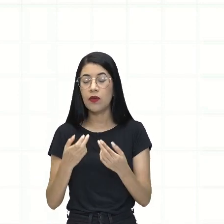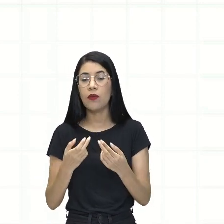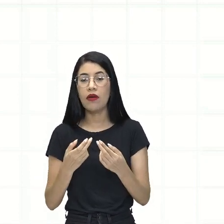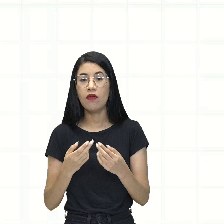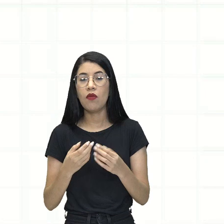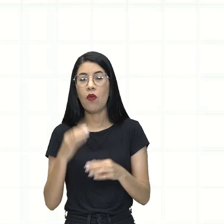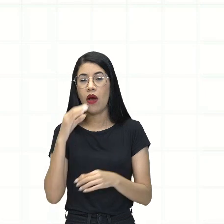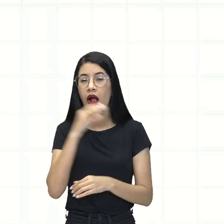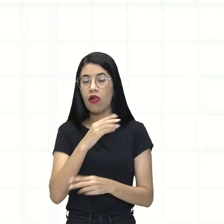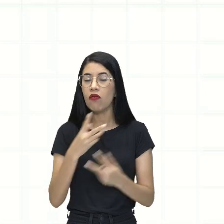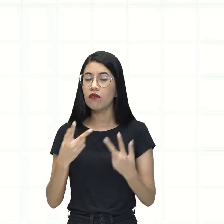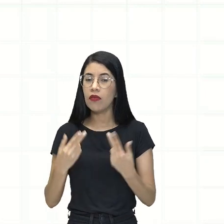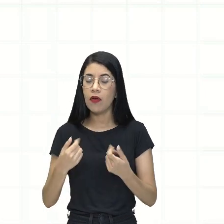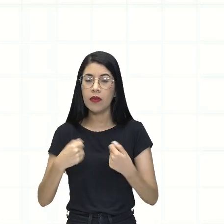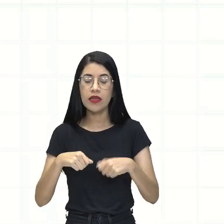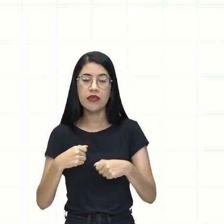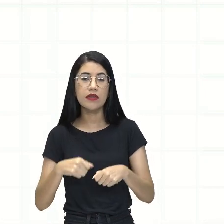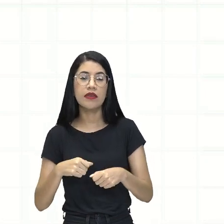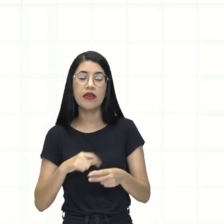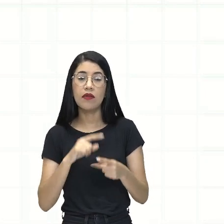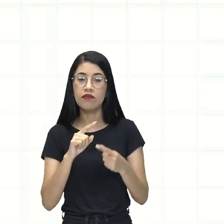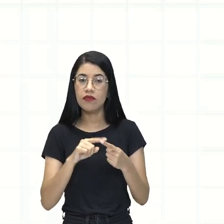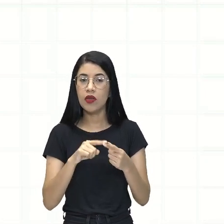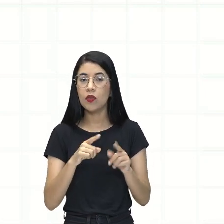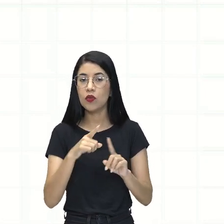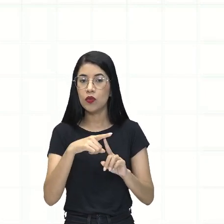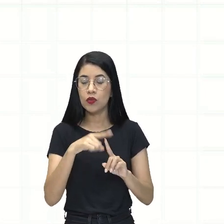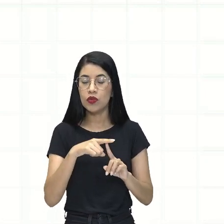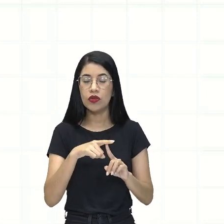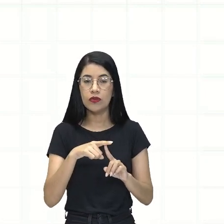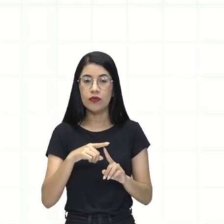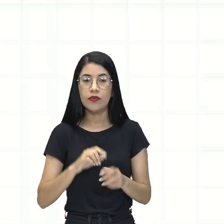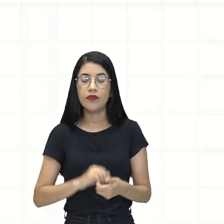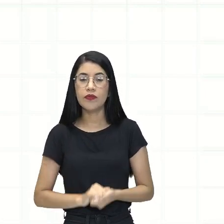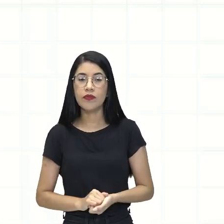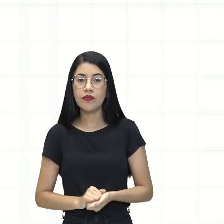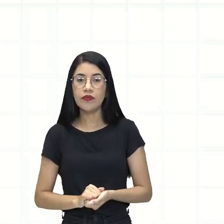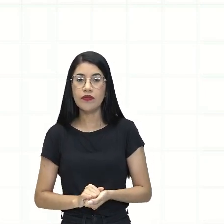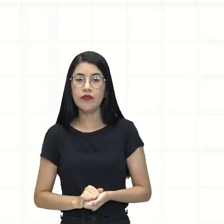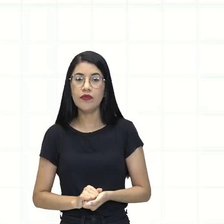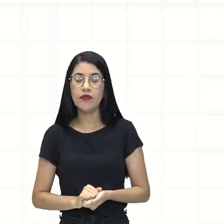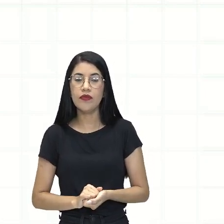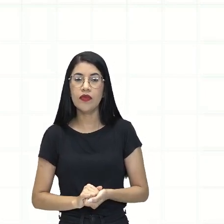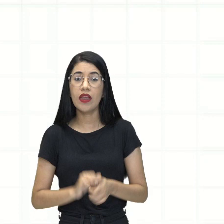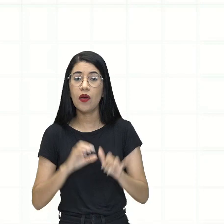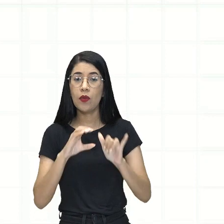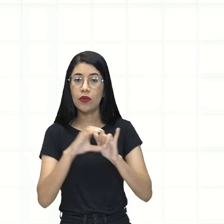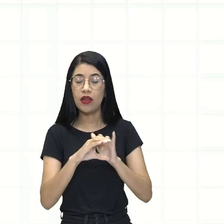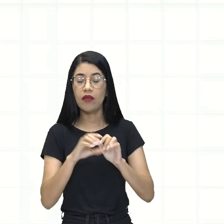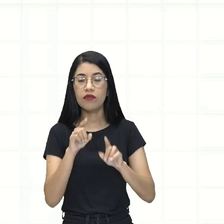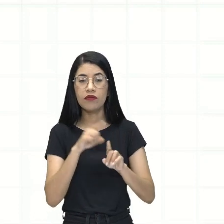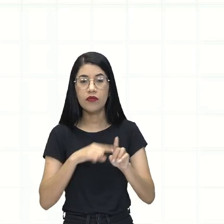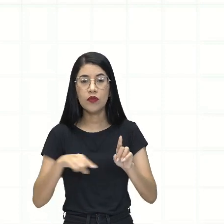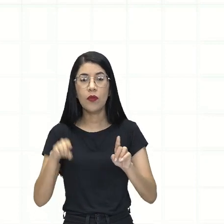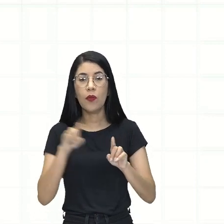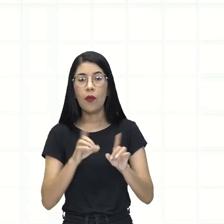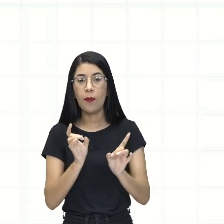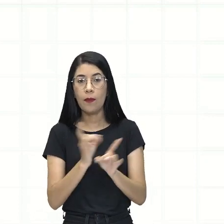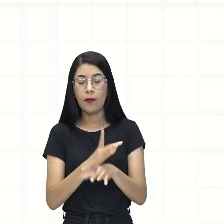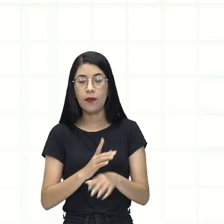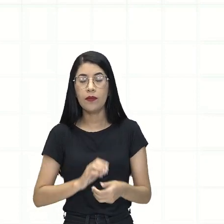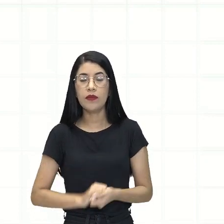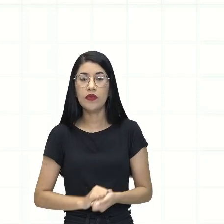calor. Essa é uma primeira classificação, tá bom? Quanto às máquinas térmicas do ciclo fechado. Vamos ver aí